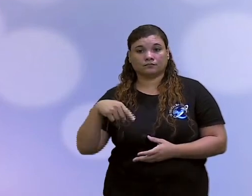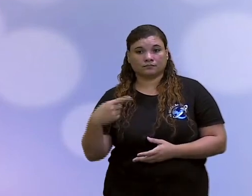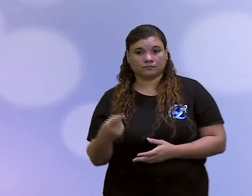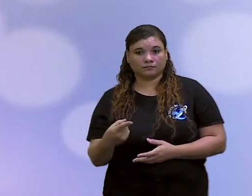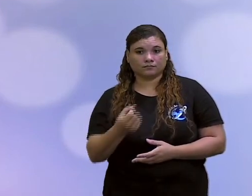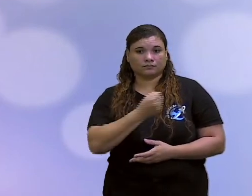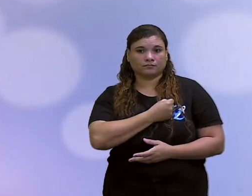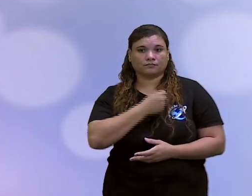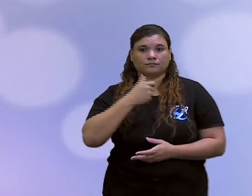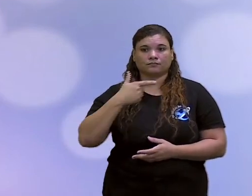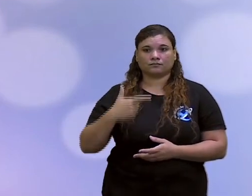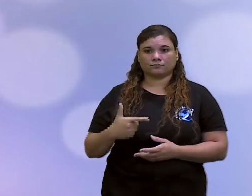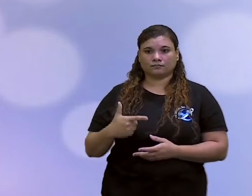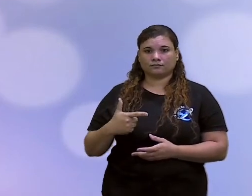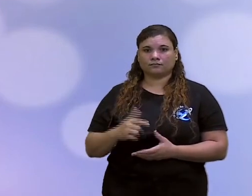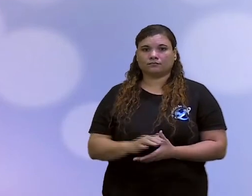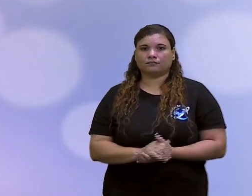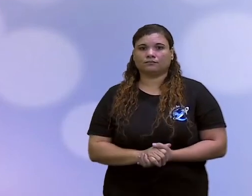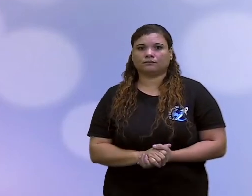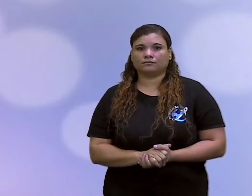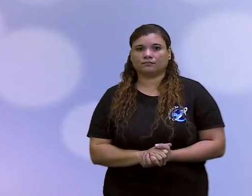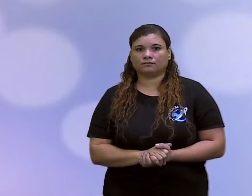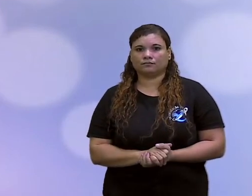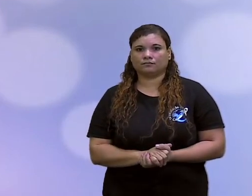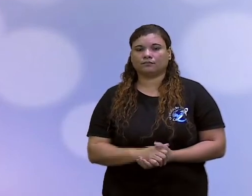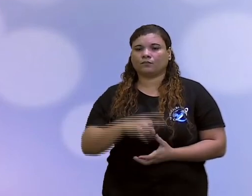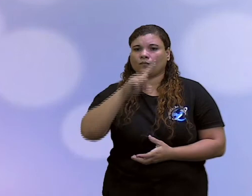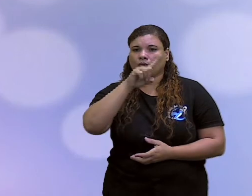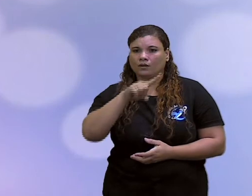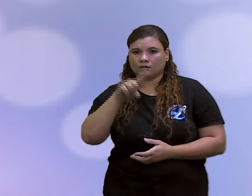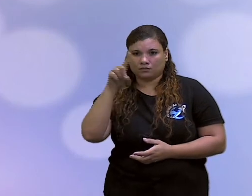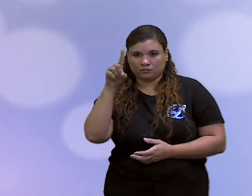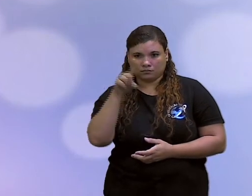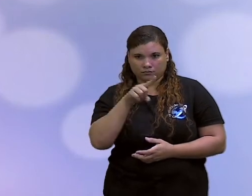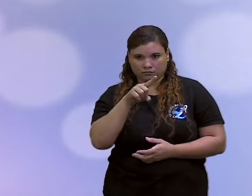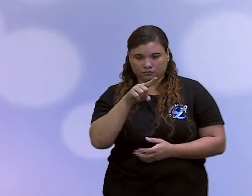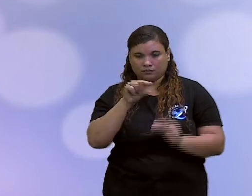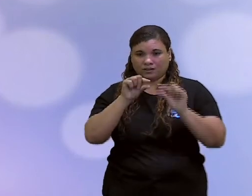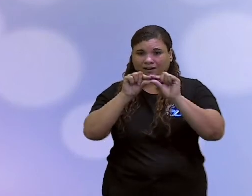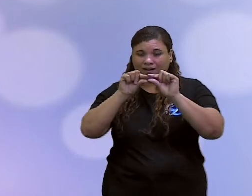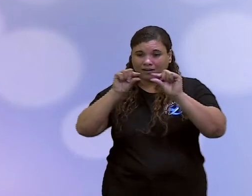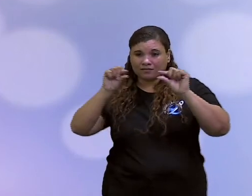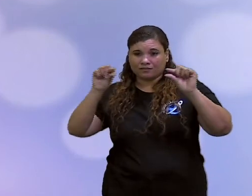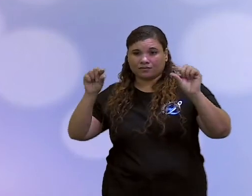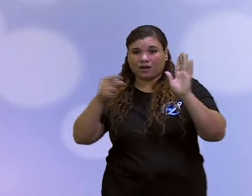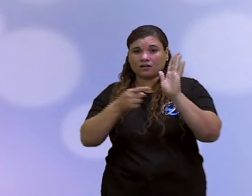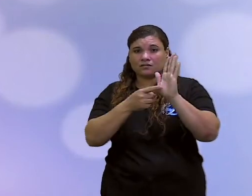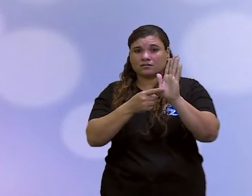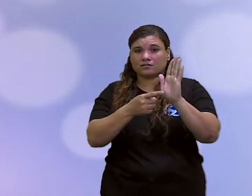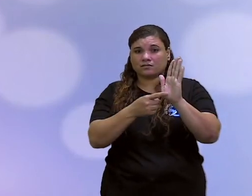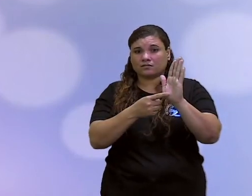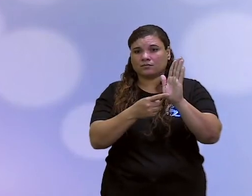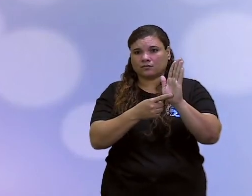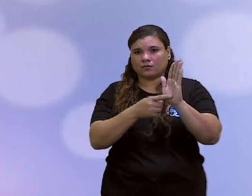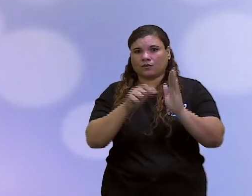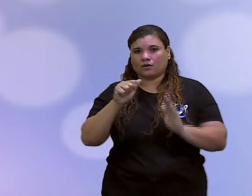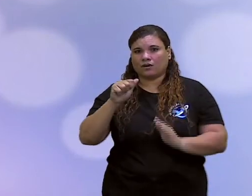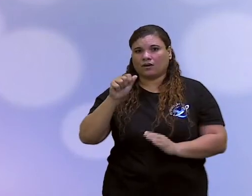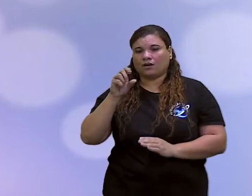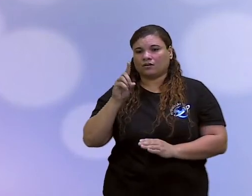próxima atividade, exercício número 2. Assinale a frase que apresenta um adjunto adverbial